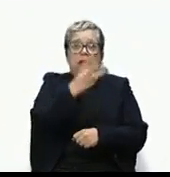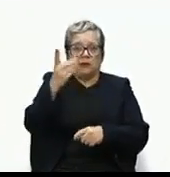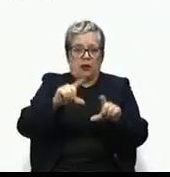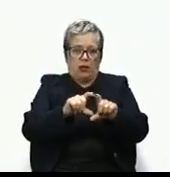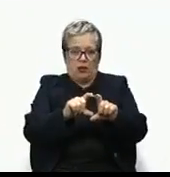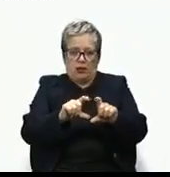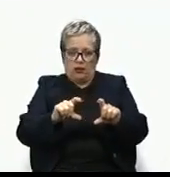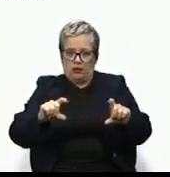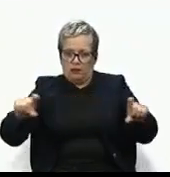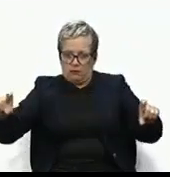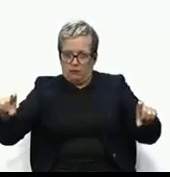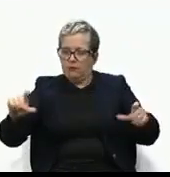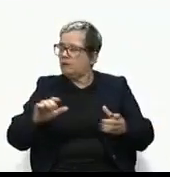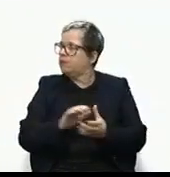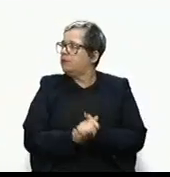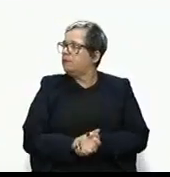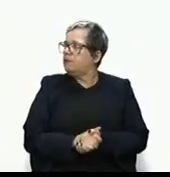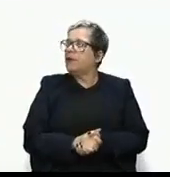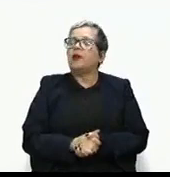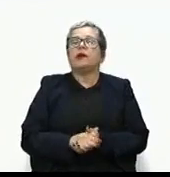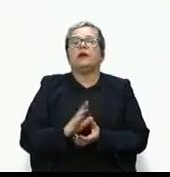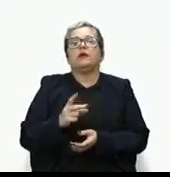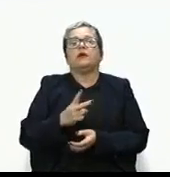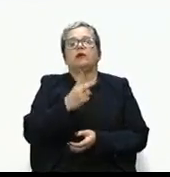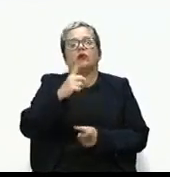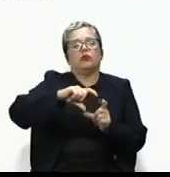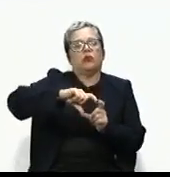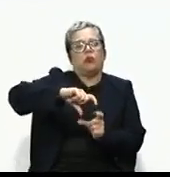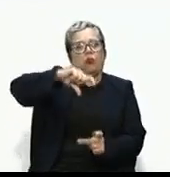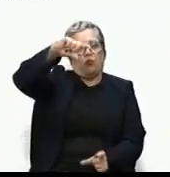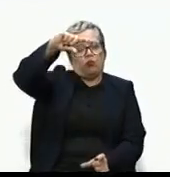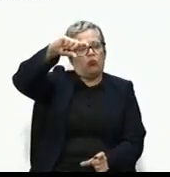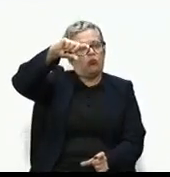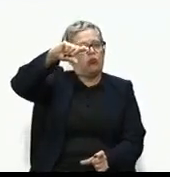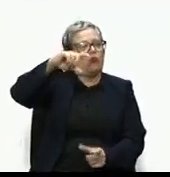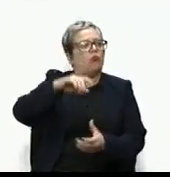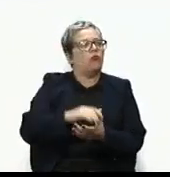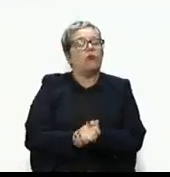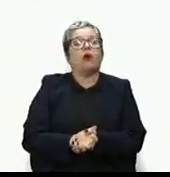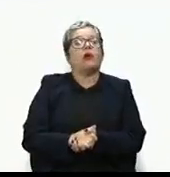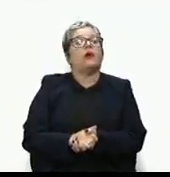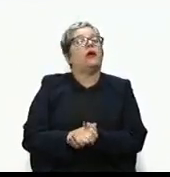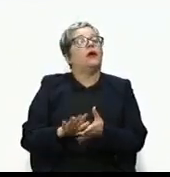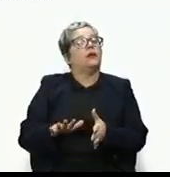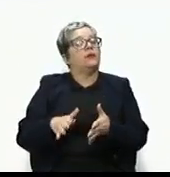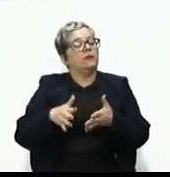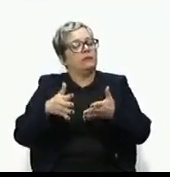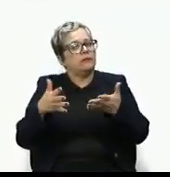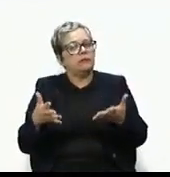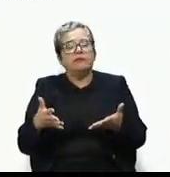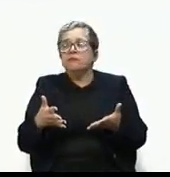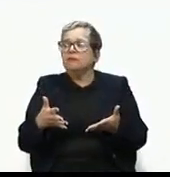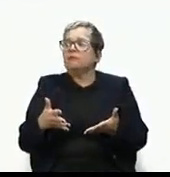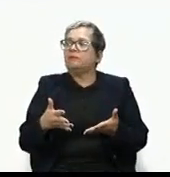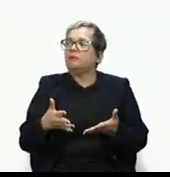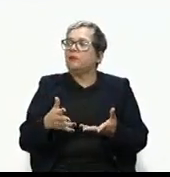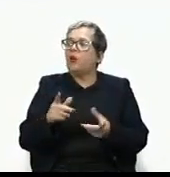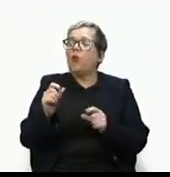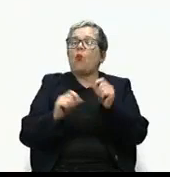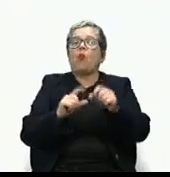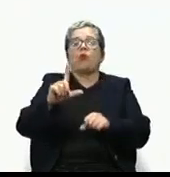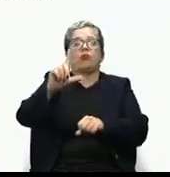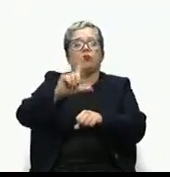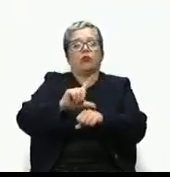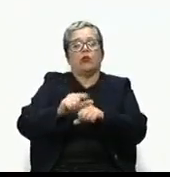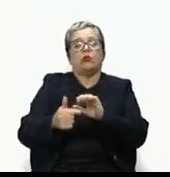linha e na 2ª coluna. Então, quer dizer que qual foi a loja